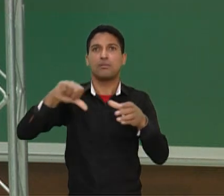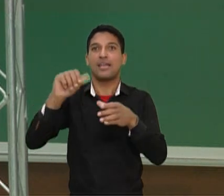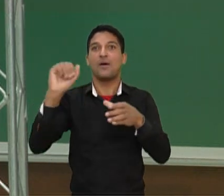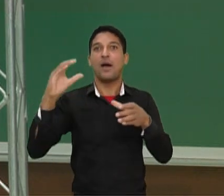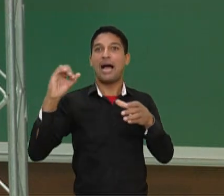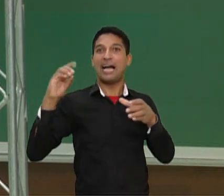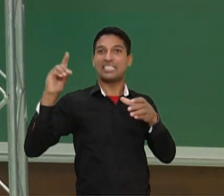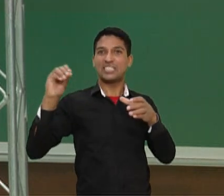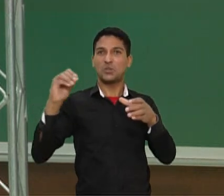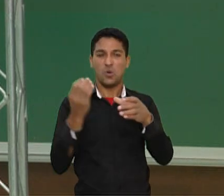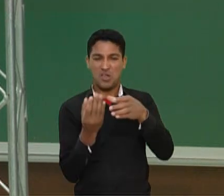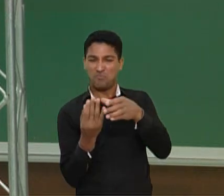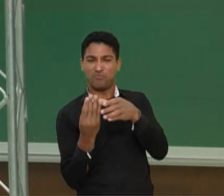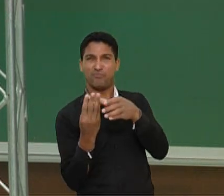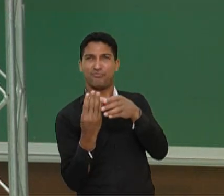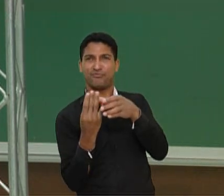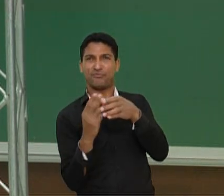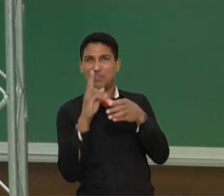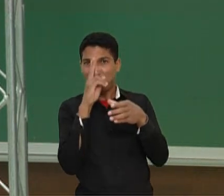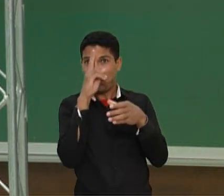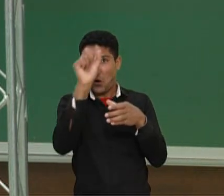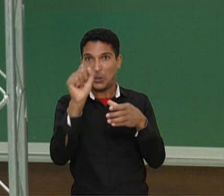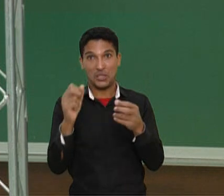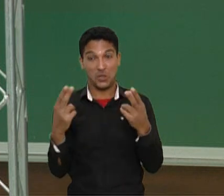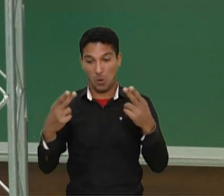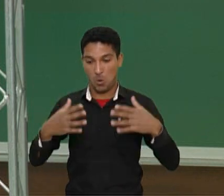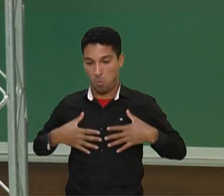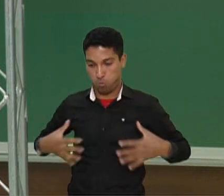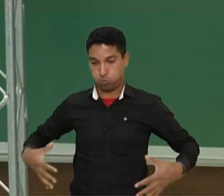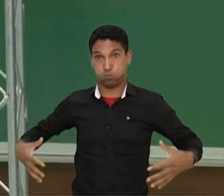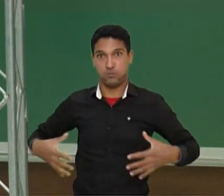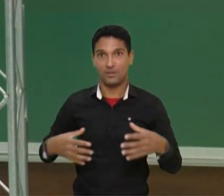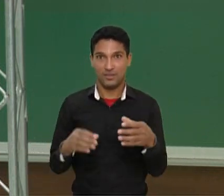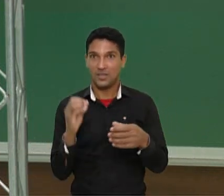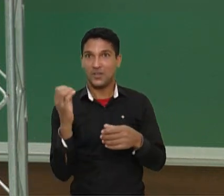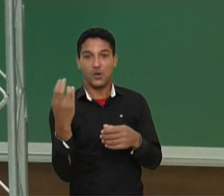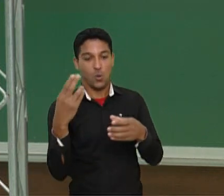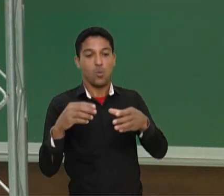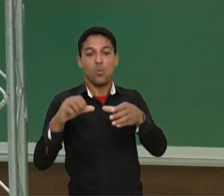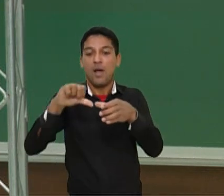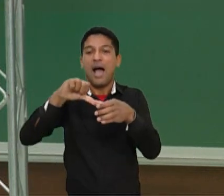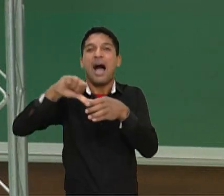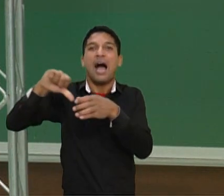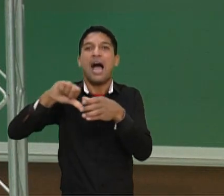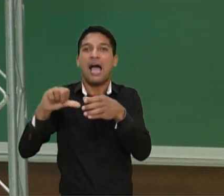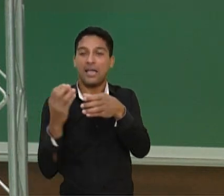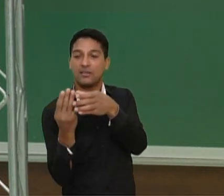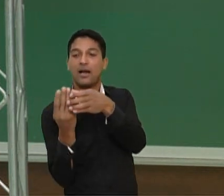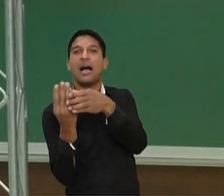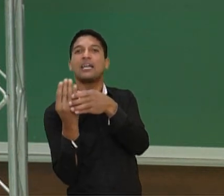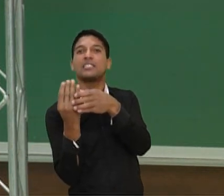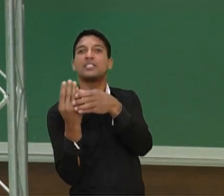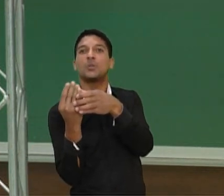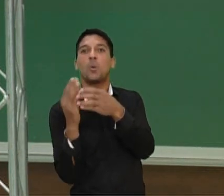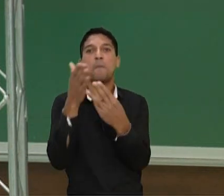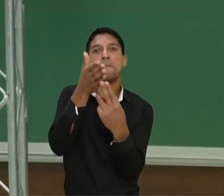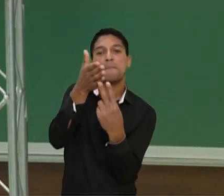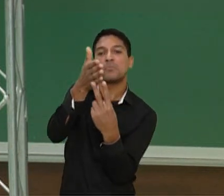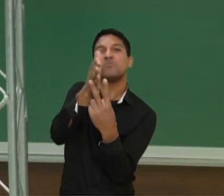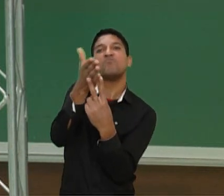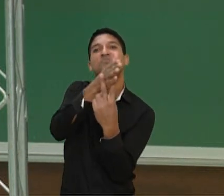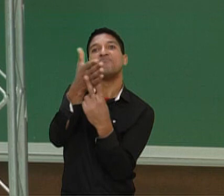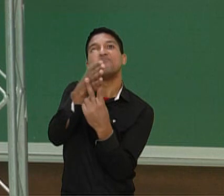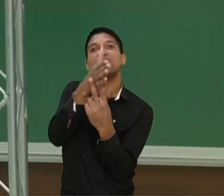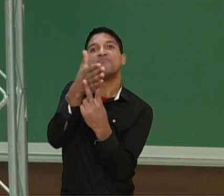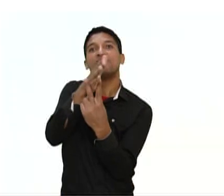assim, forte, se ele é um ácido moderado ou se ele é um ácido fraco, tá? Quando